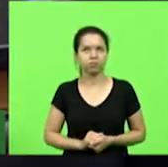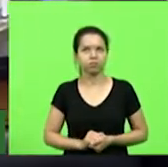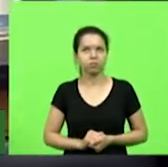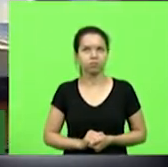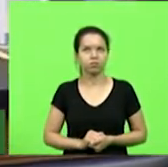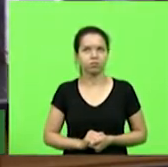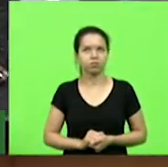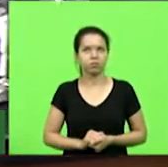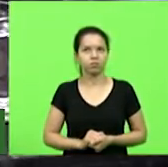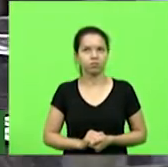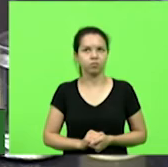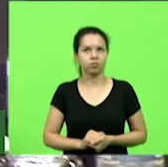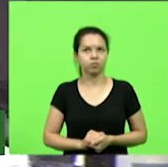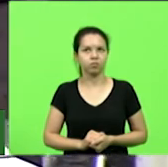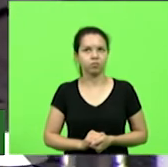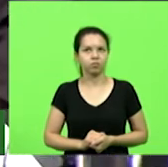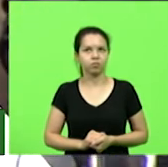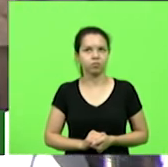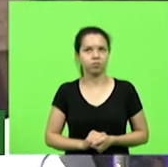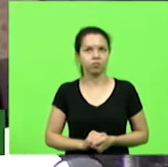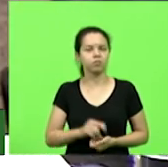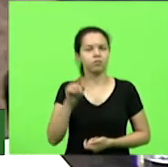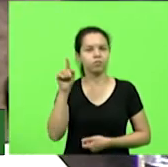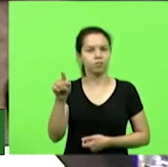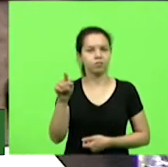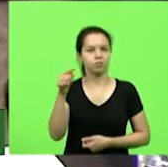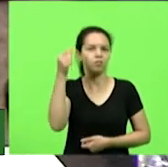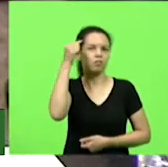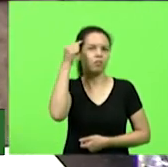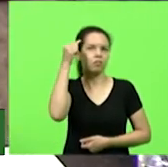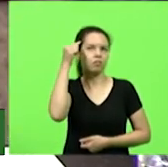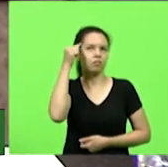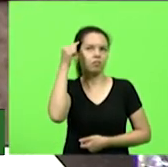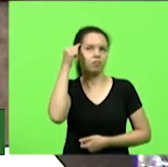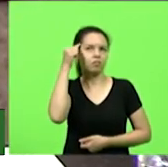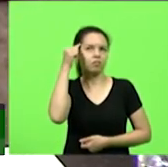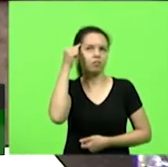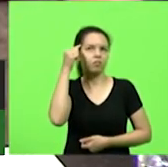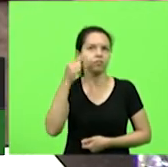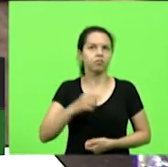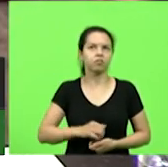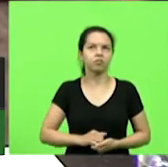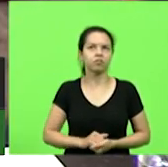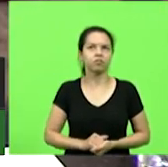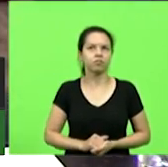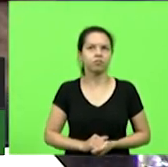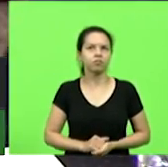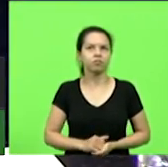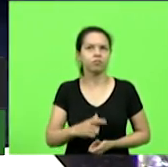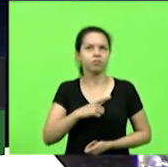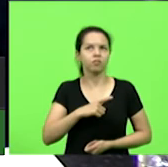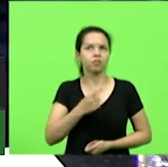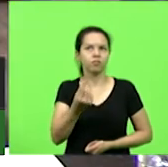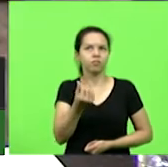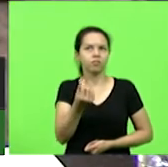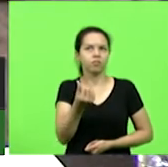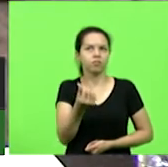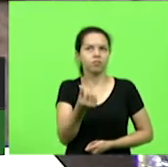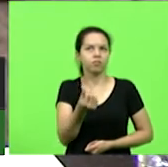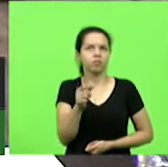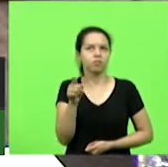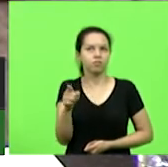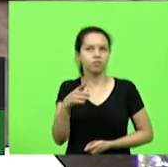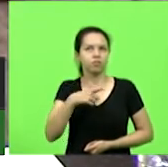que, de onde ele pensa que vem o dinheiro, a qual que ele